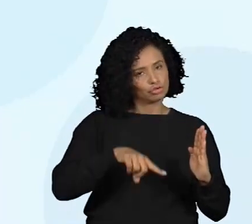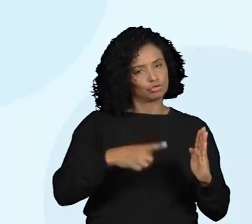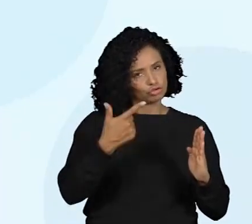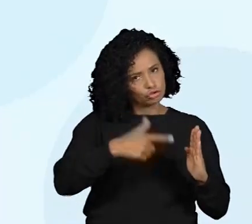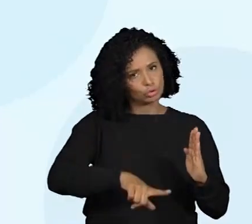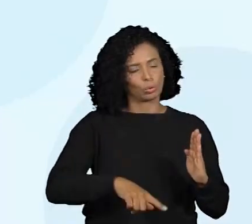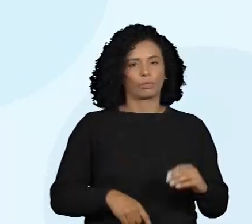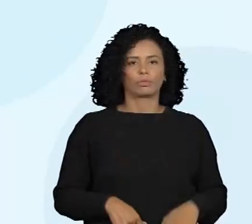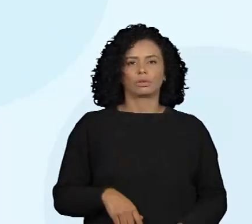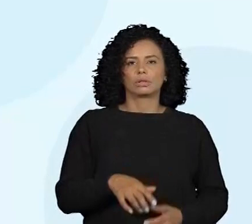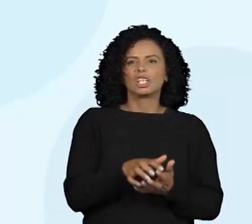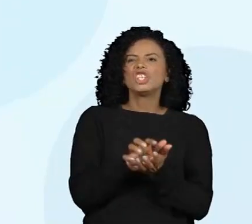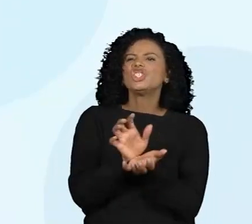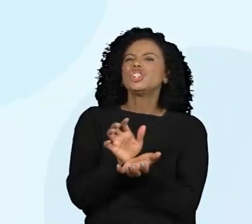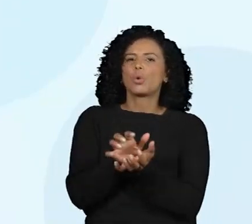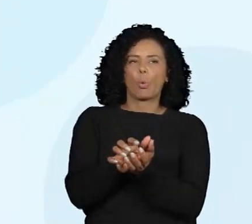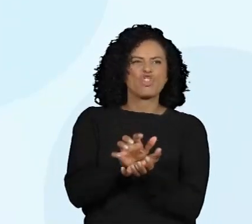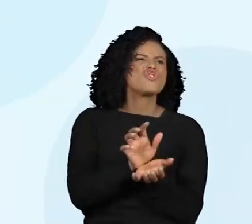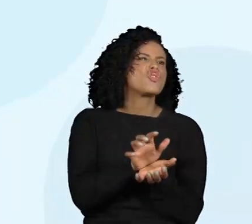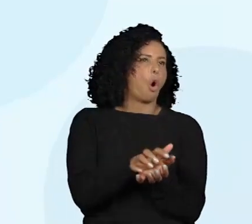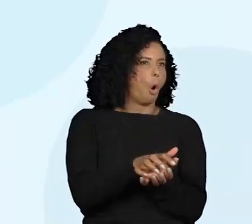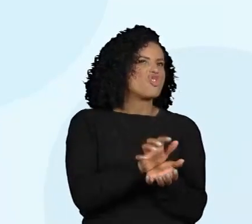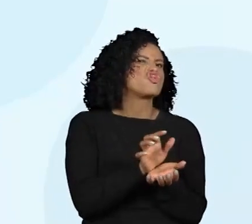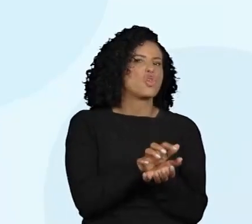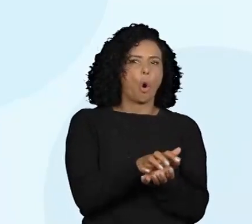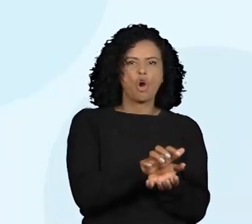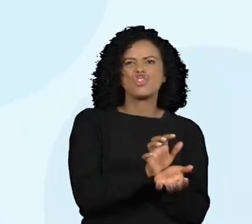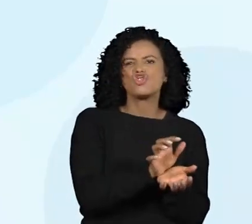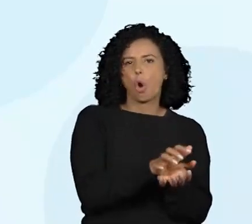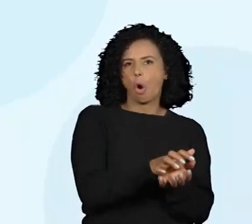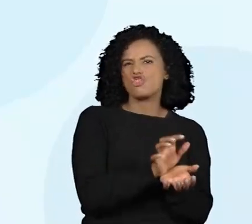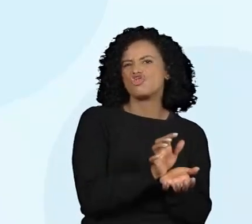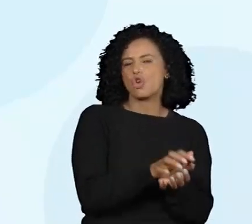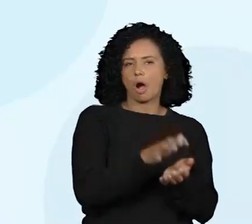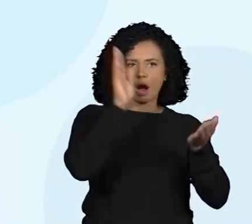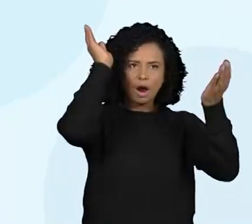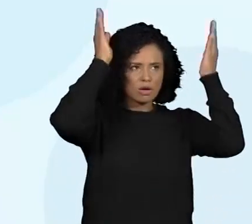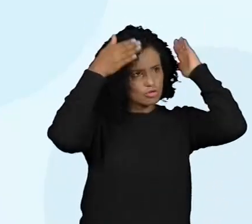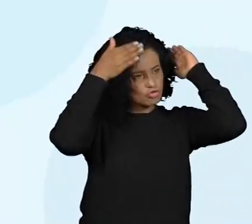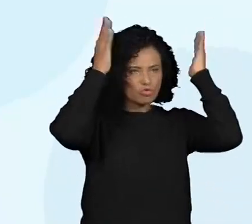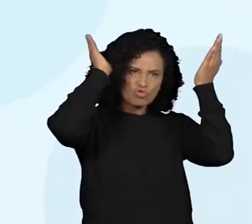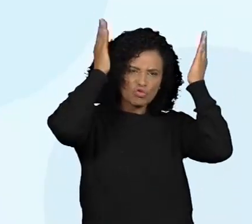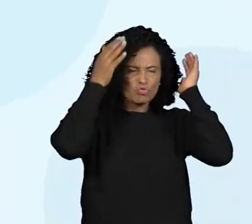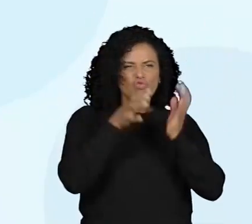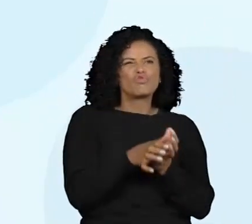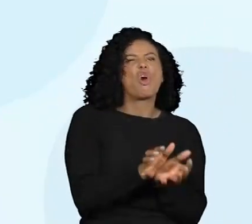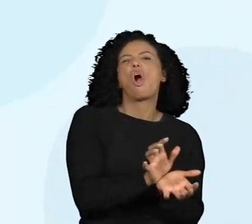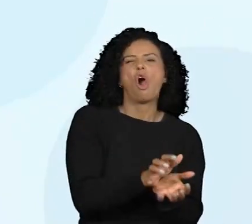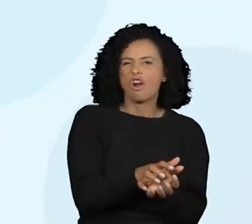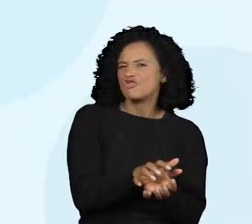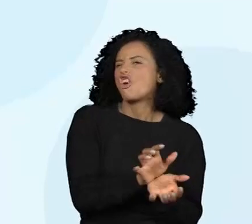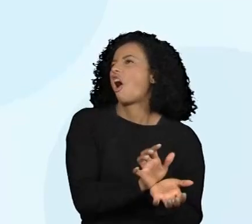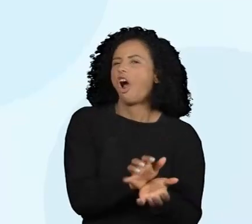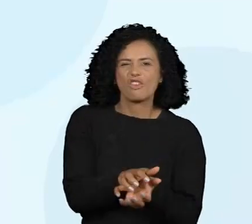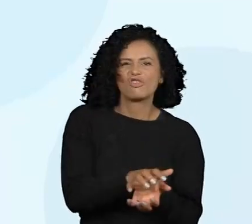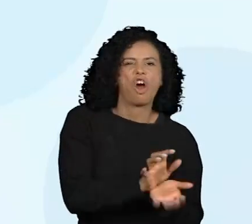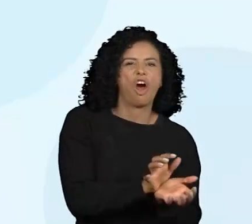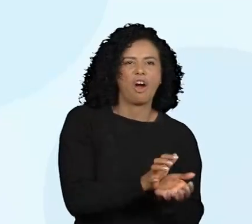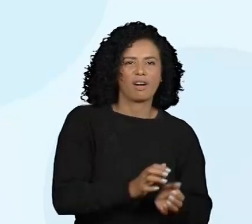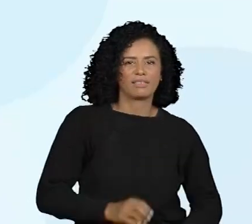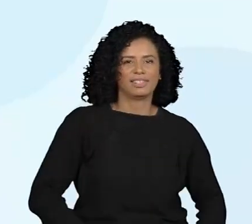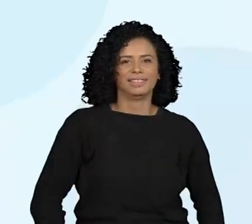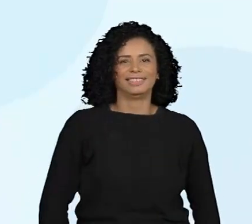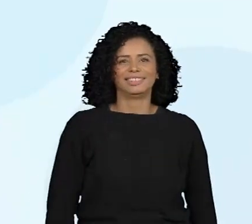a e agora Deixa eu ver a gente tem contra pausa nós temos outra pausa depois a gente